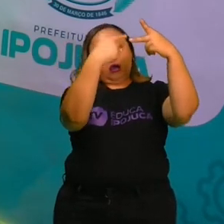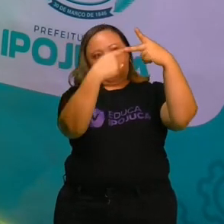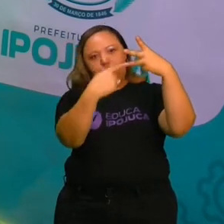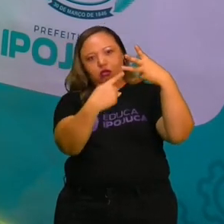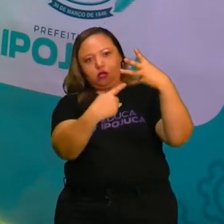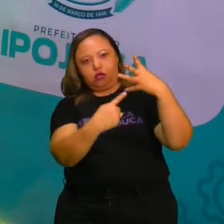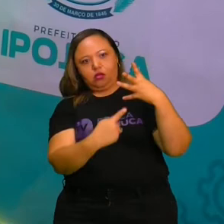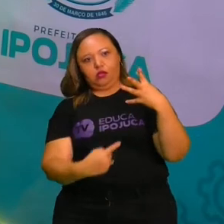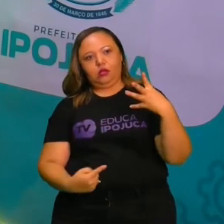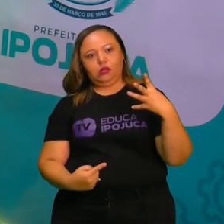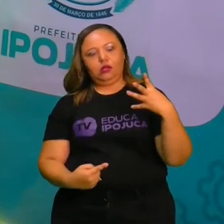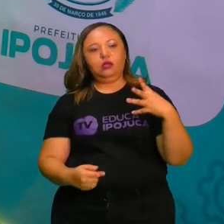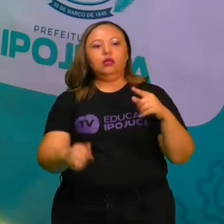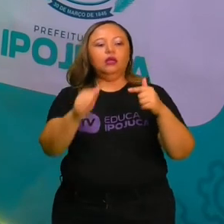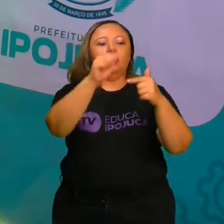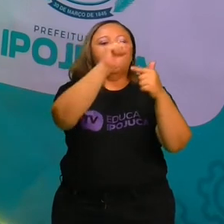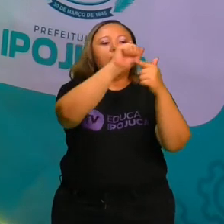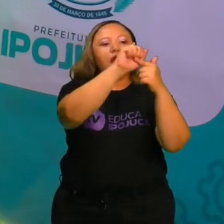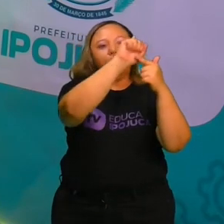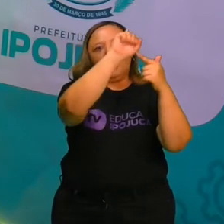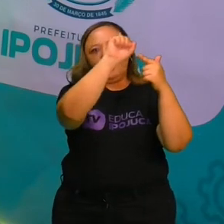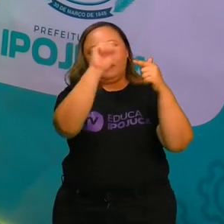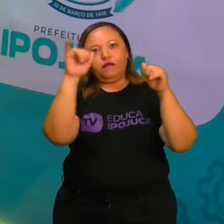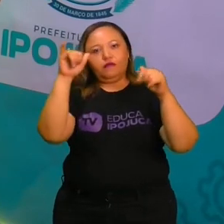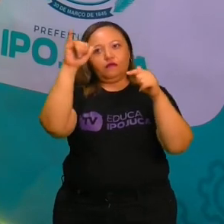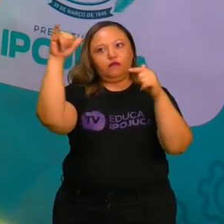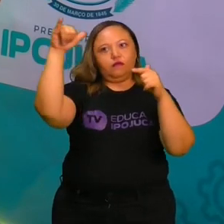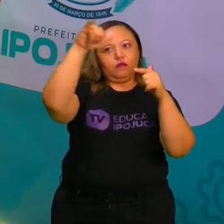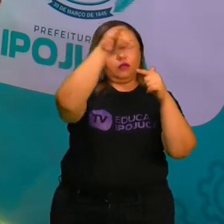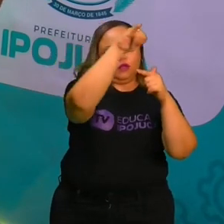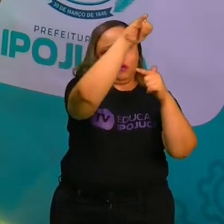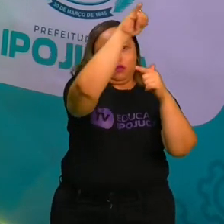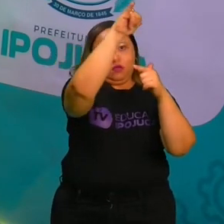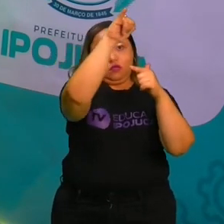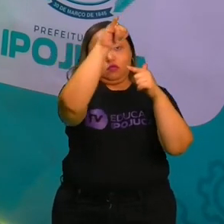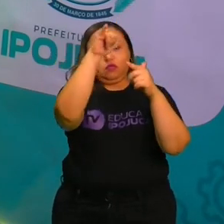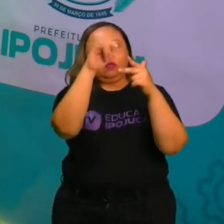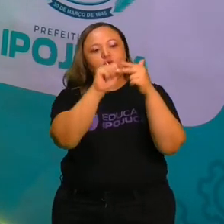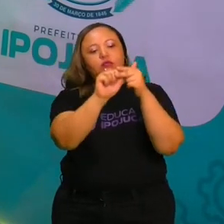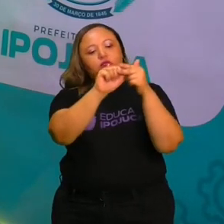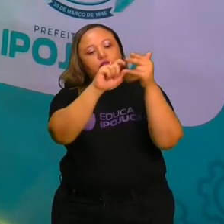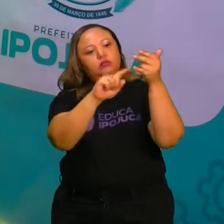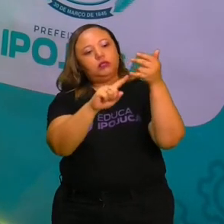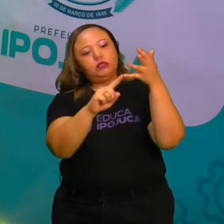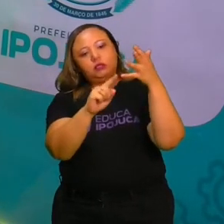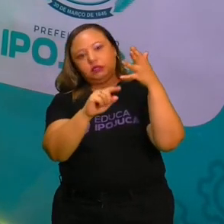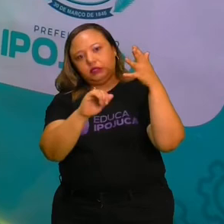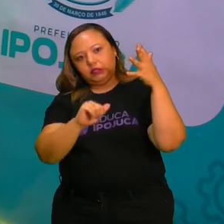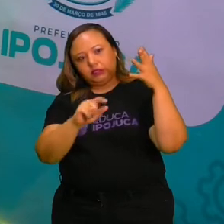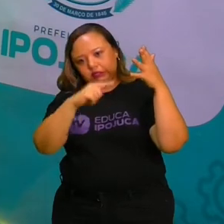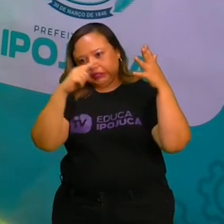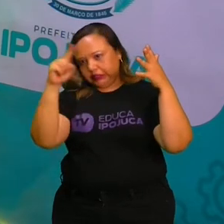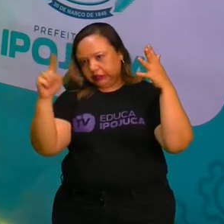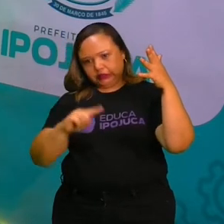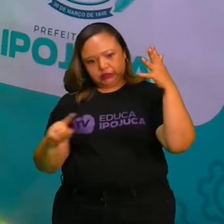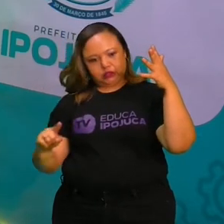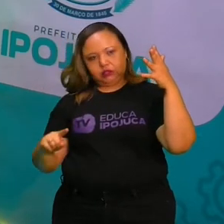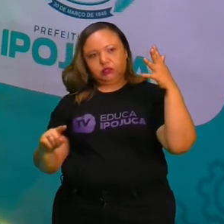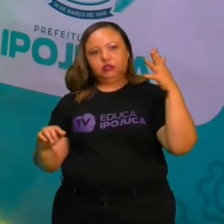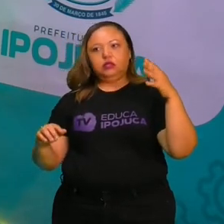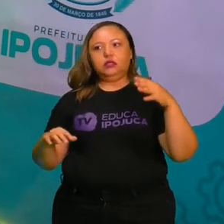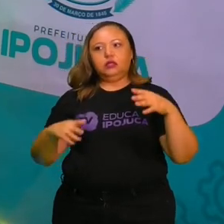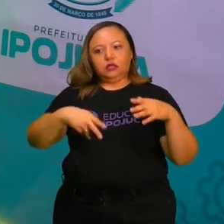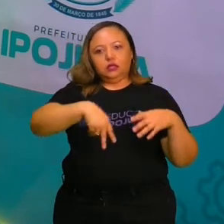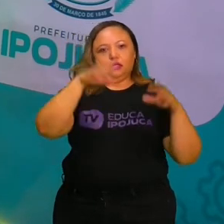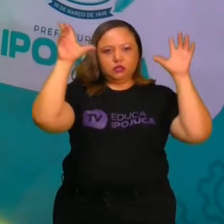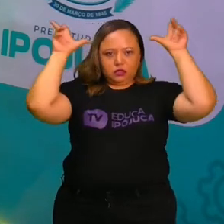primeira avião e depois a zebra, começado com a letra conforme a sequência alfabética.